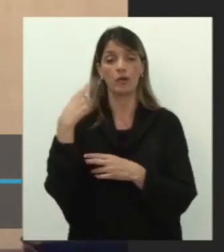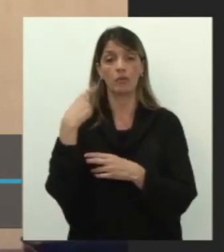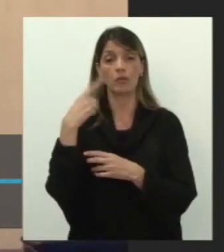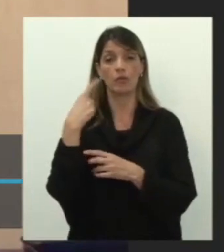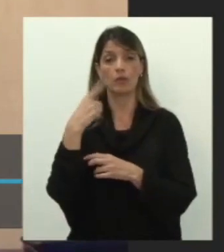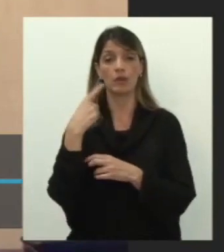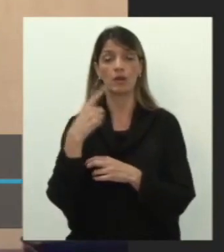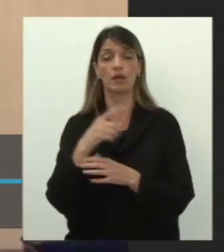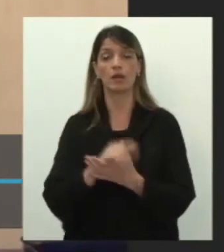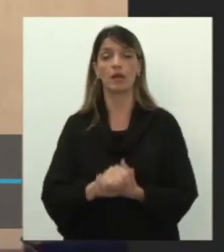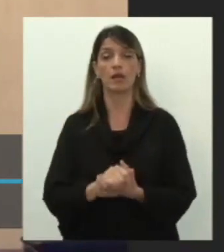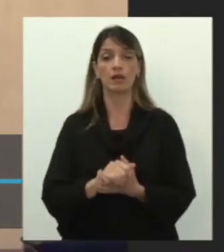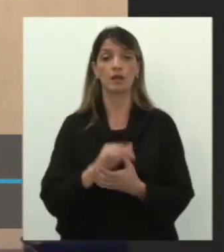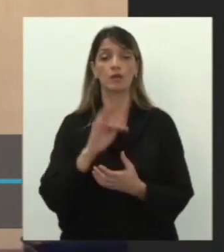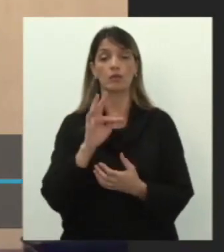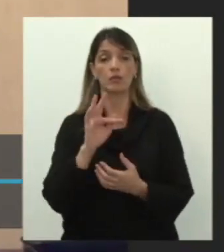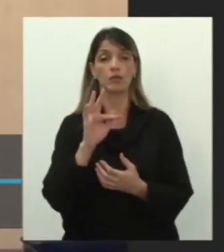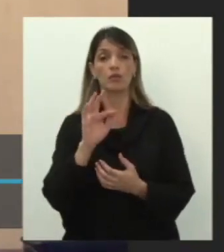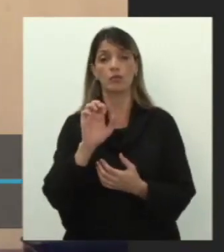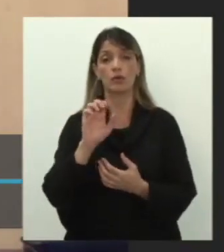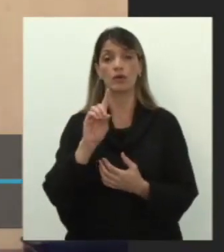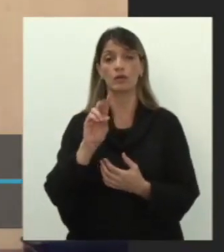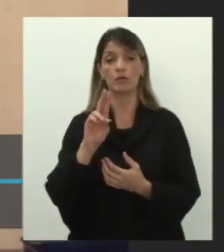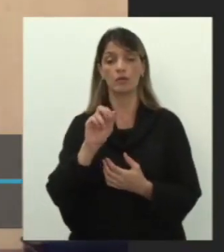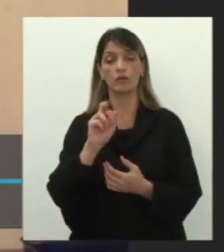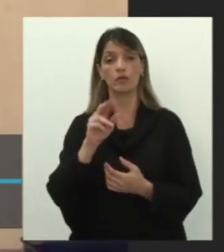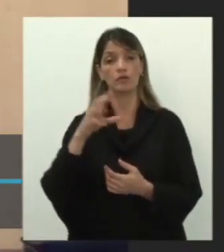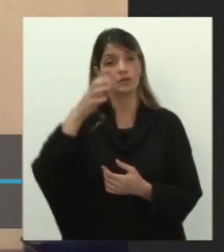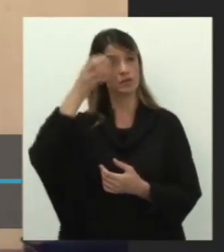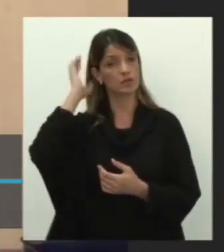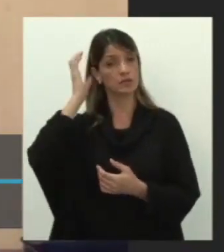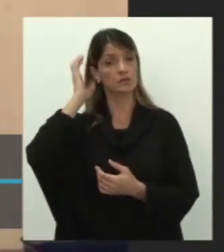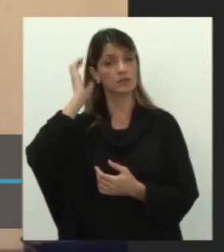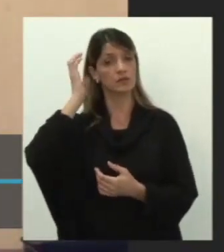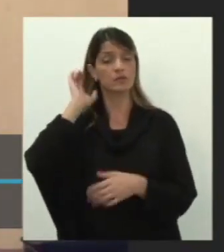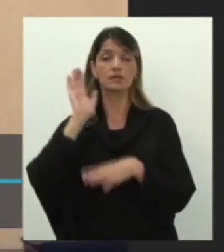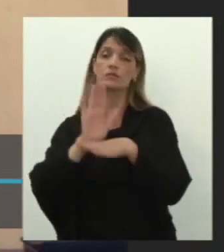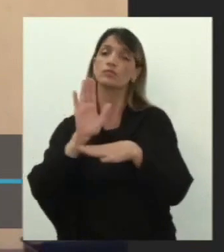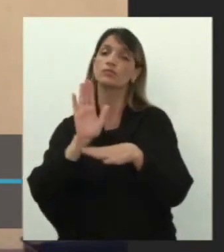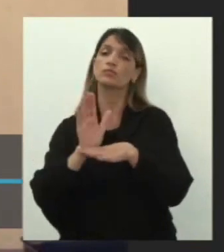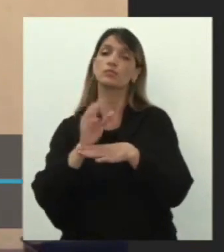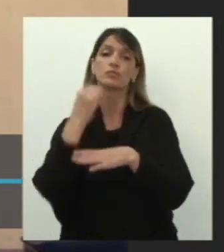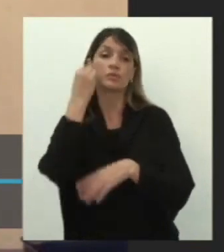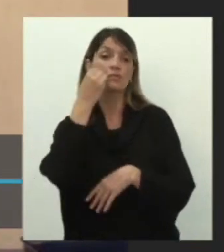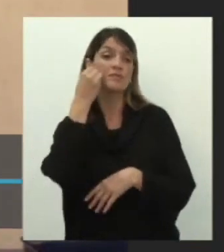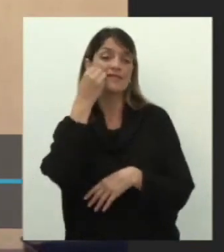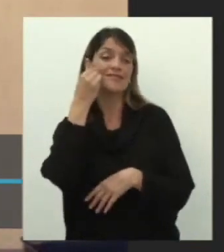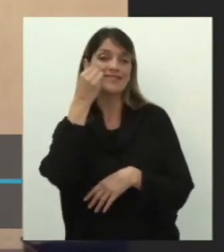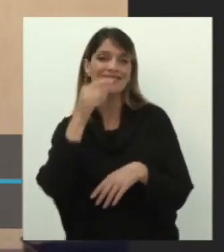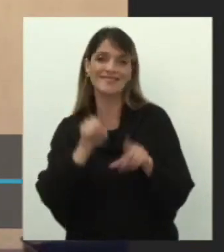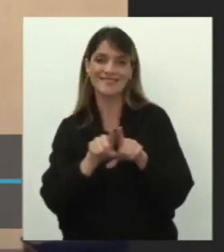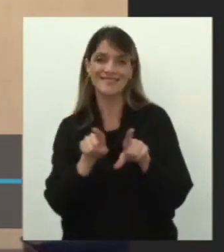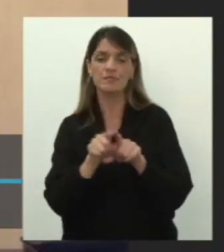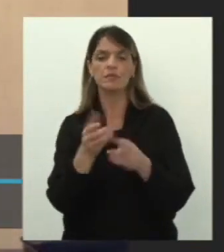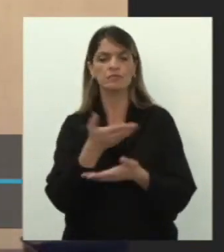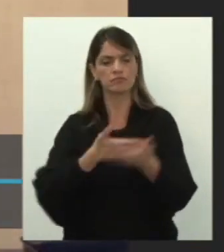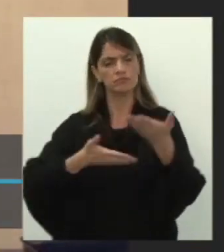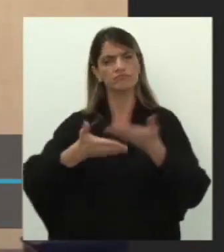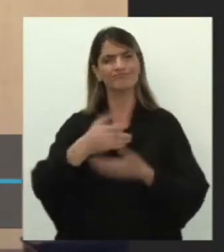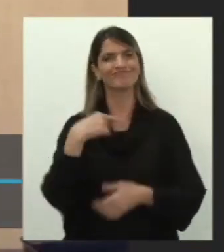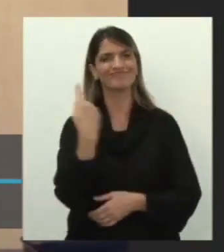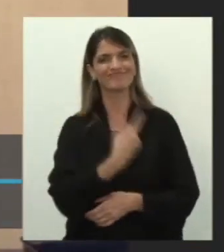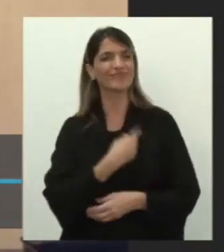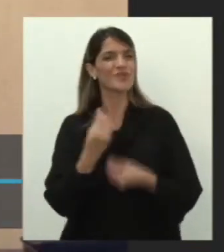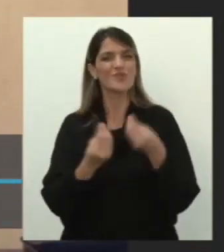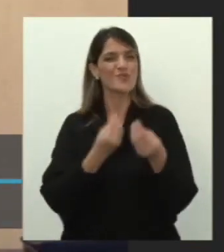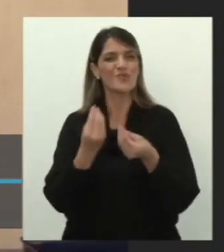Amaral, da Diretoria de Ensino de Santo André, e ela contribuiu, né, com as experiências, então ela vai compartilhar conosco como é que está